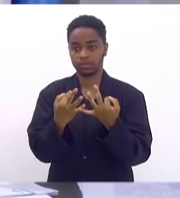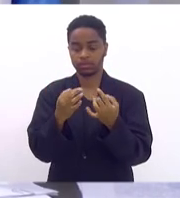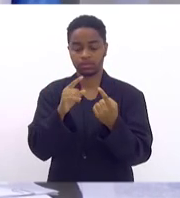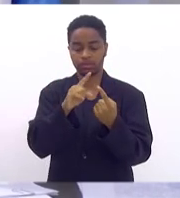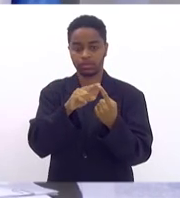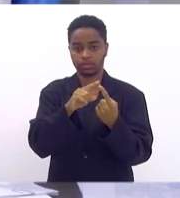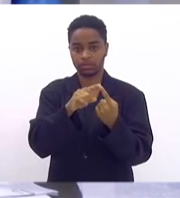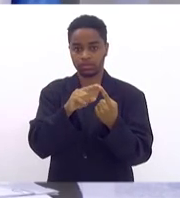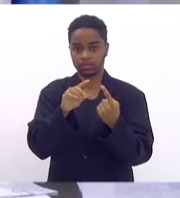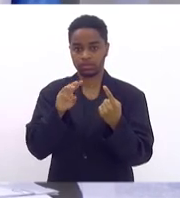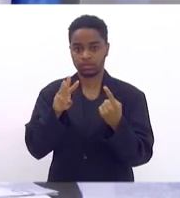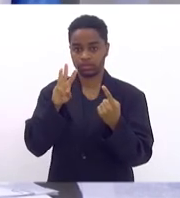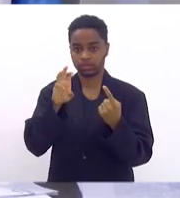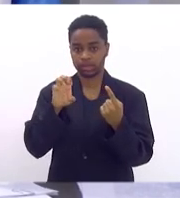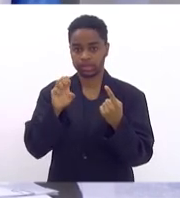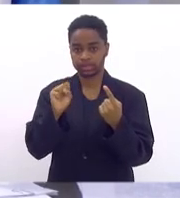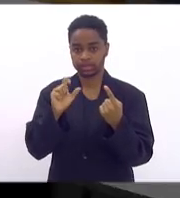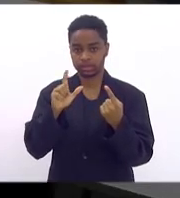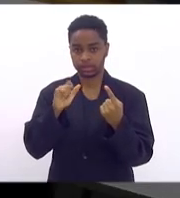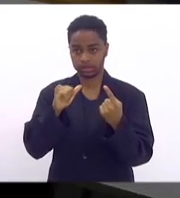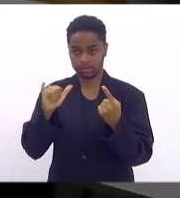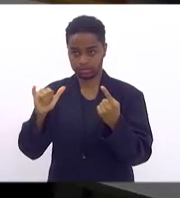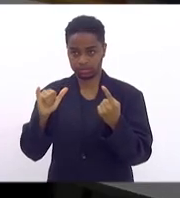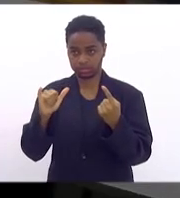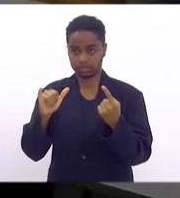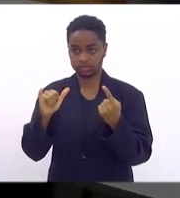senhor Wesley Leal? Não,